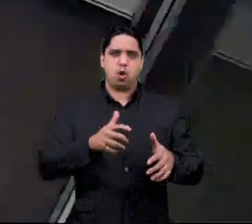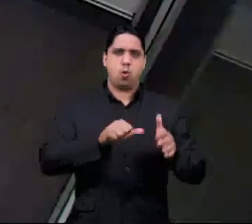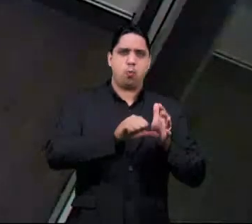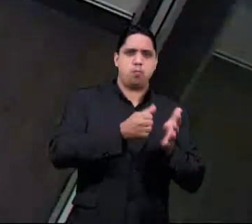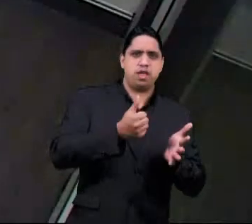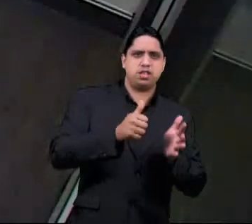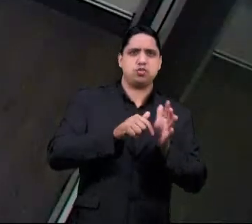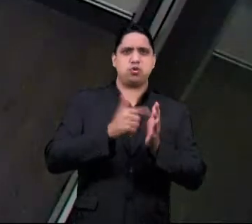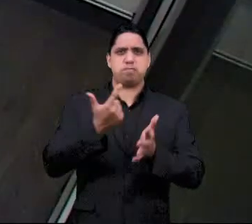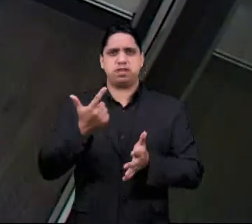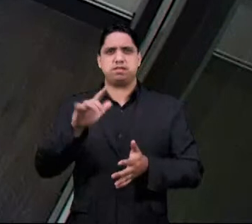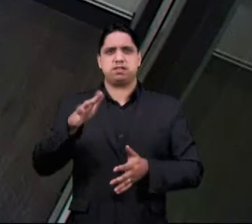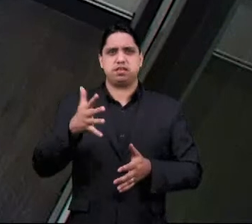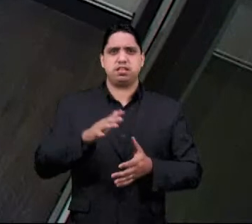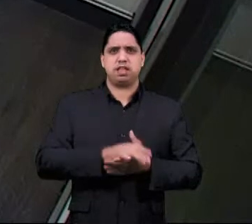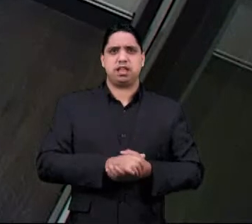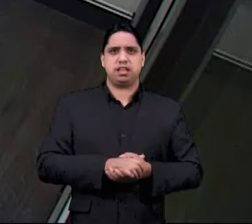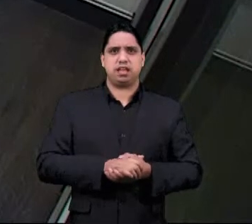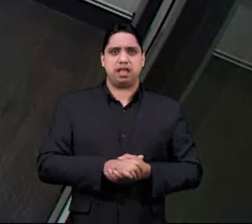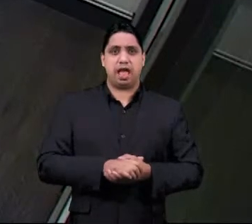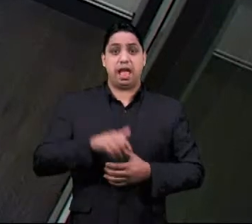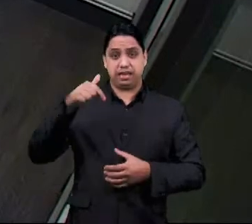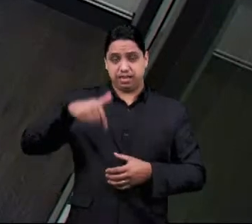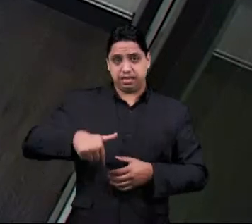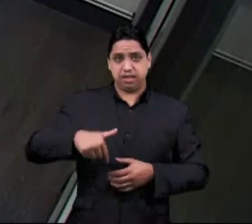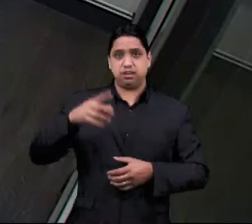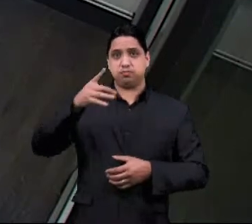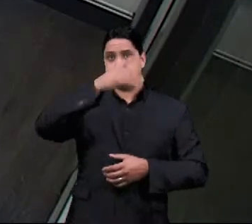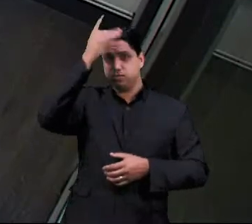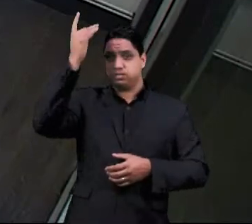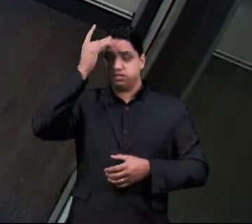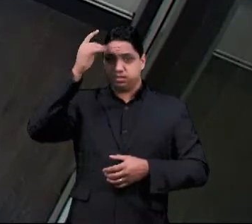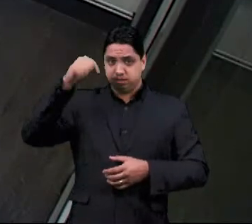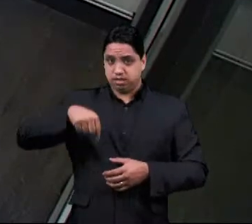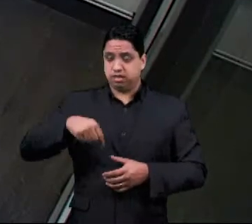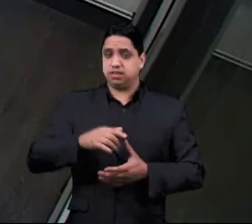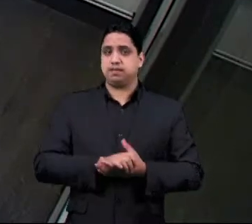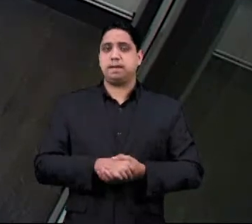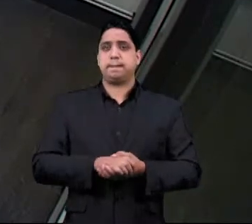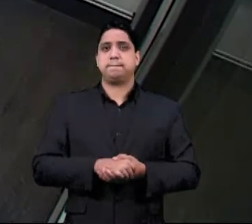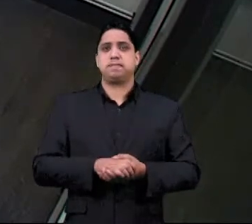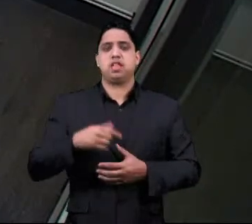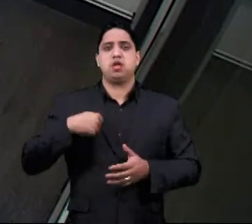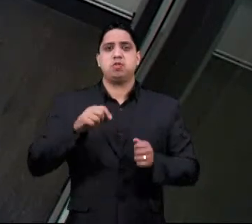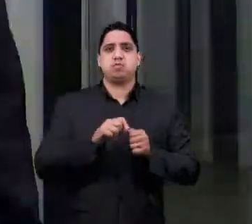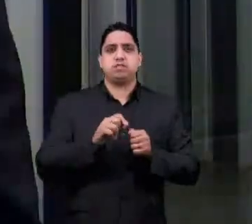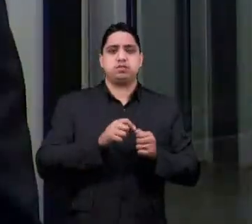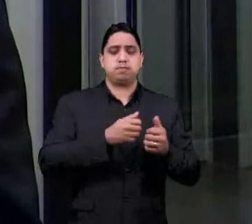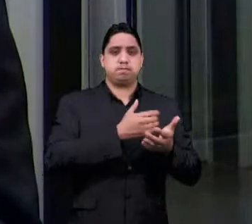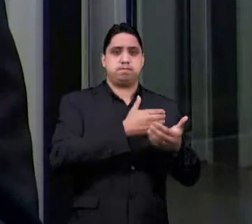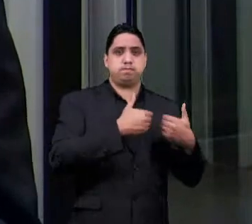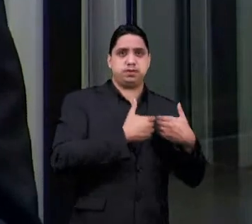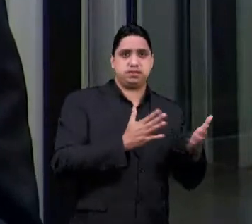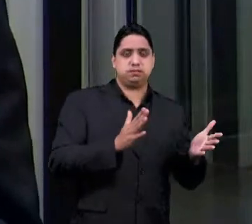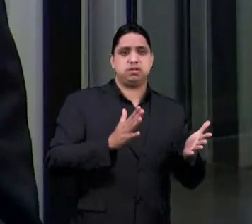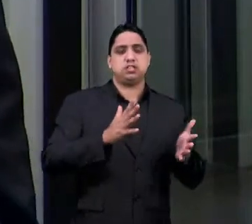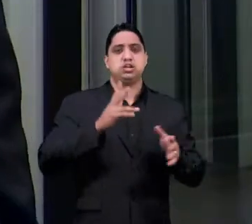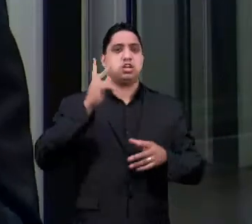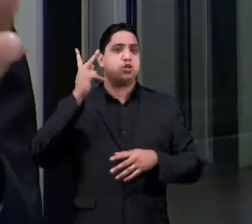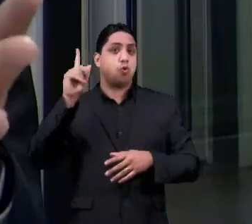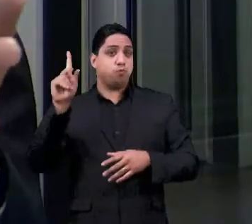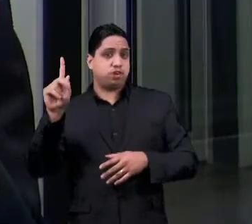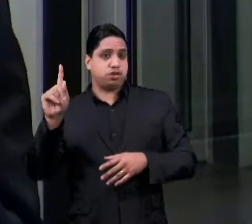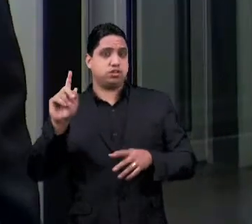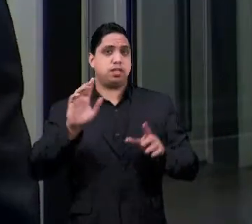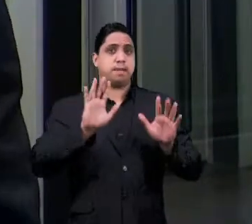isso lá em Minas? Não, aqui. Sim. Eu fiz o principiantes em Valadares, mas depois os demais períodos eu fiz aqui,